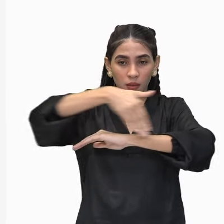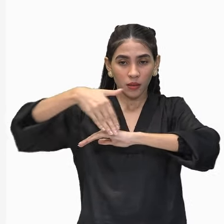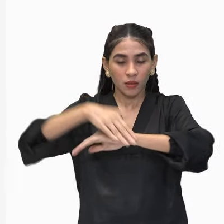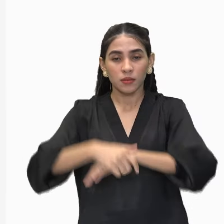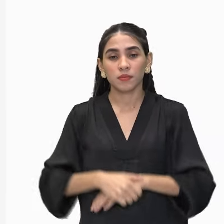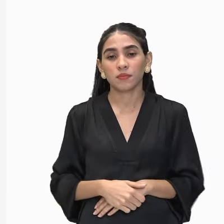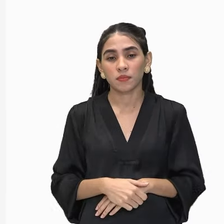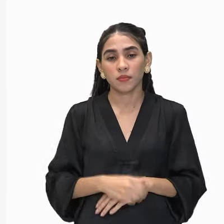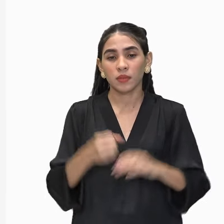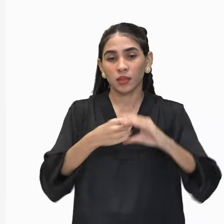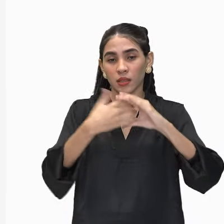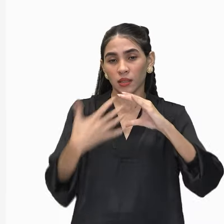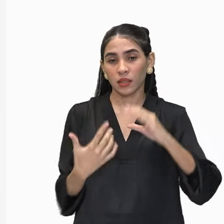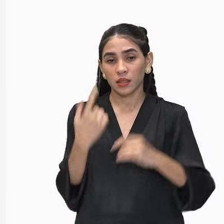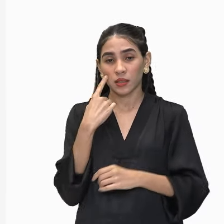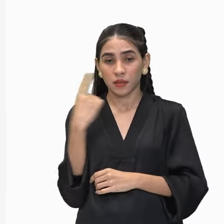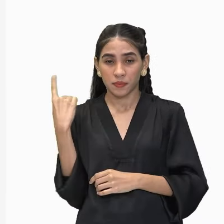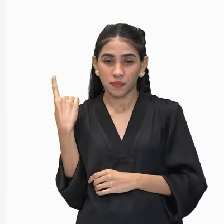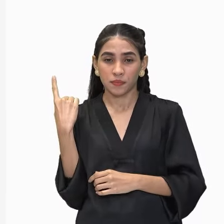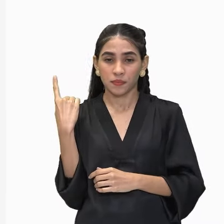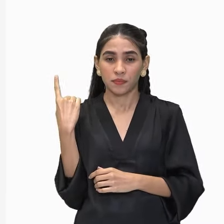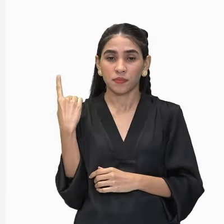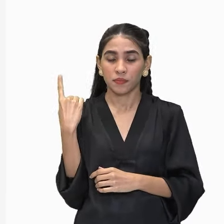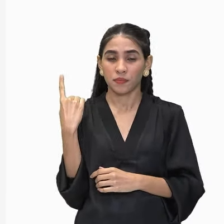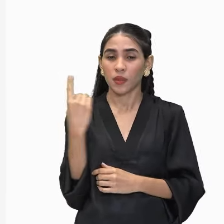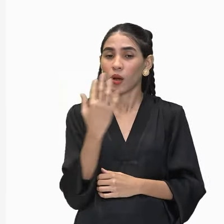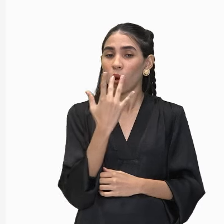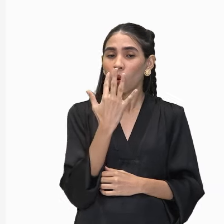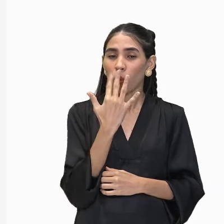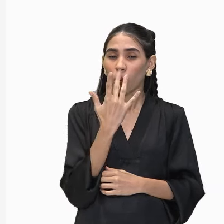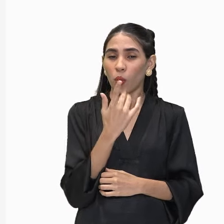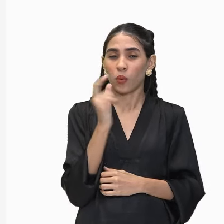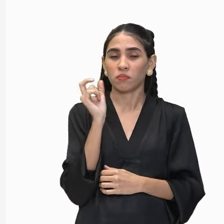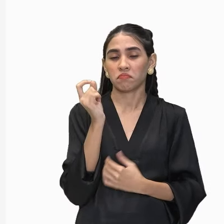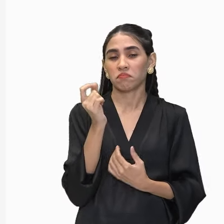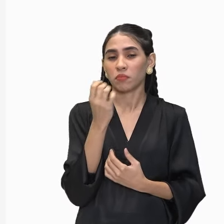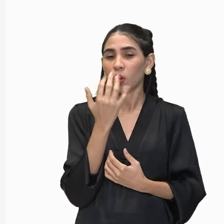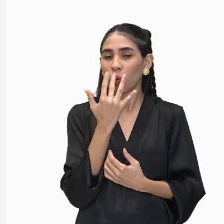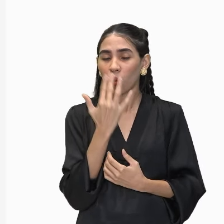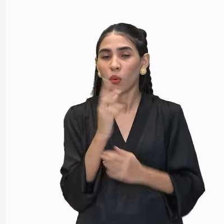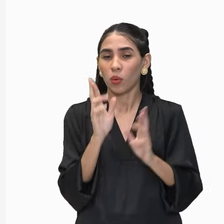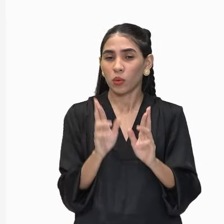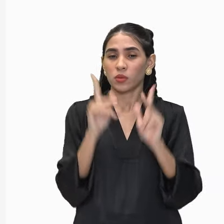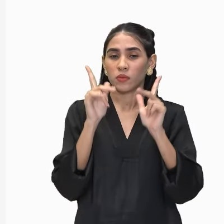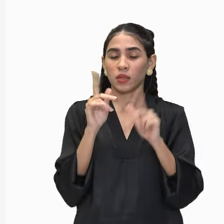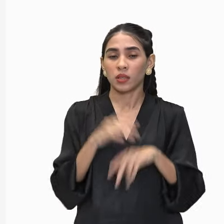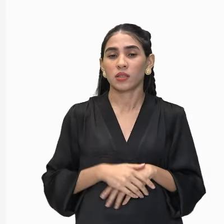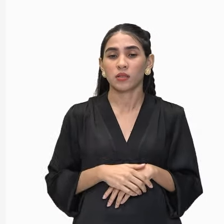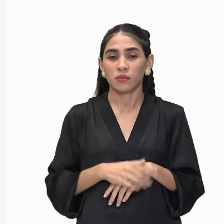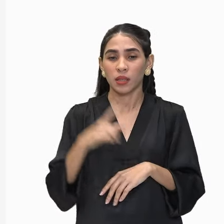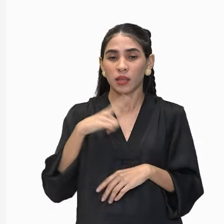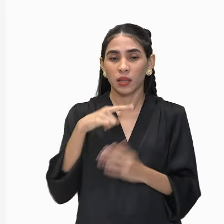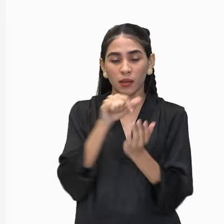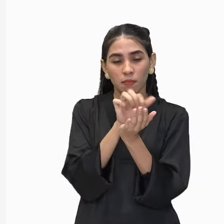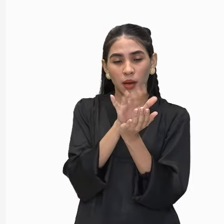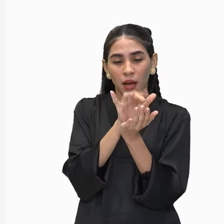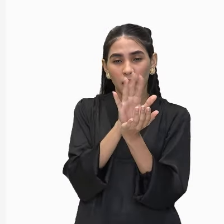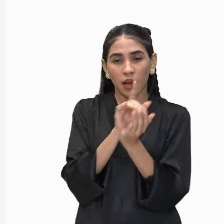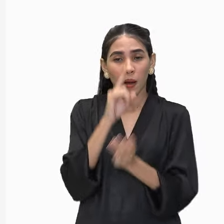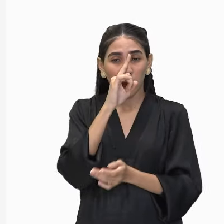sua característica, como você está vendo aí, né, chamar essa cor, geralmente indivíduos predadores que têm um grau de